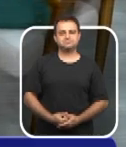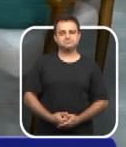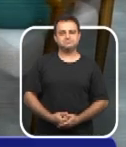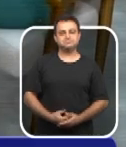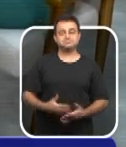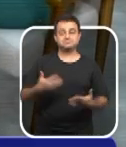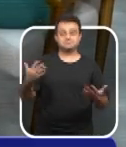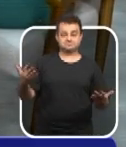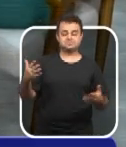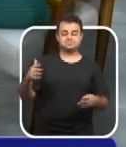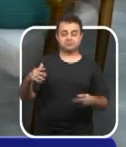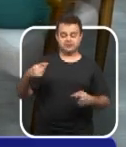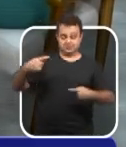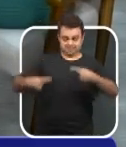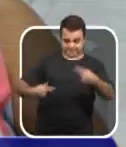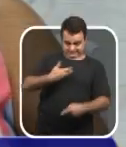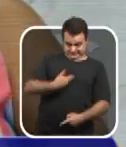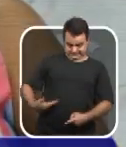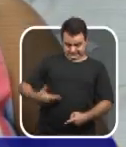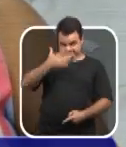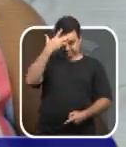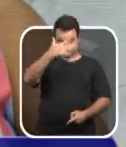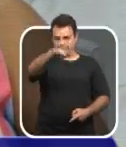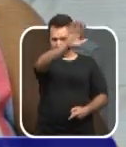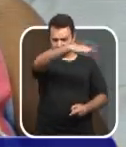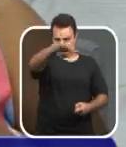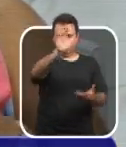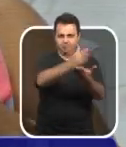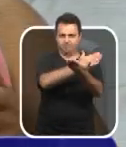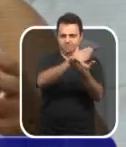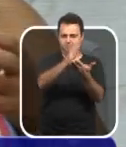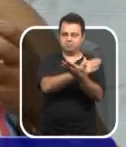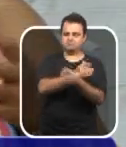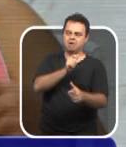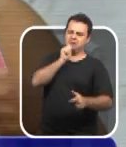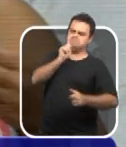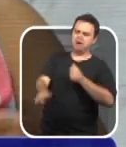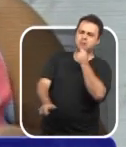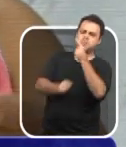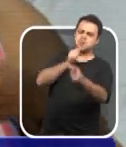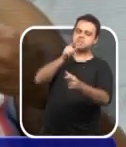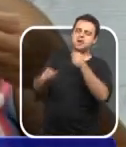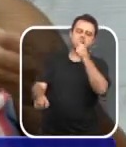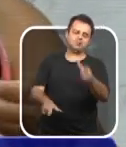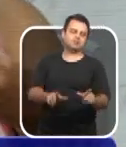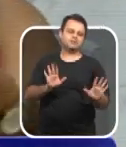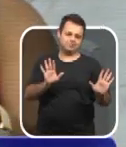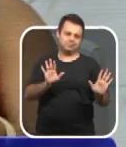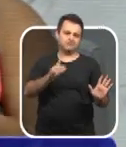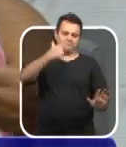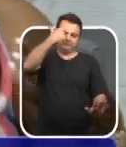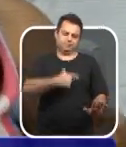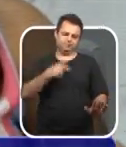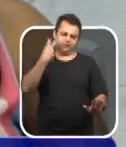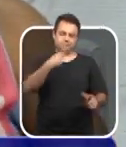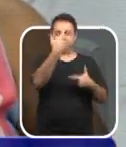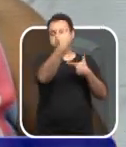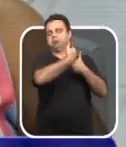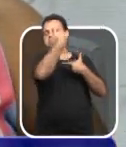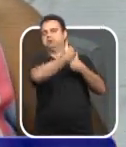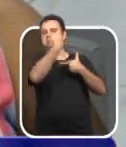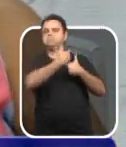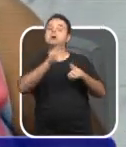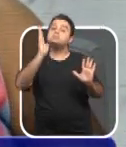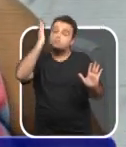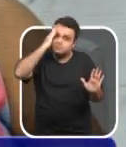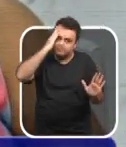a política ela sempre vai ser criticada, né? Porque já é um hábito da população criticar o agente político, a pessoa política, devido